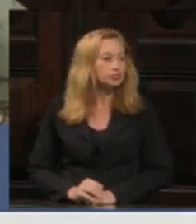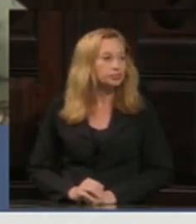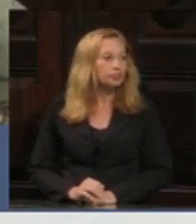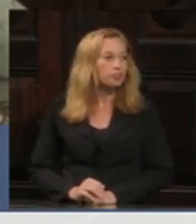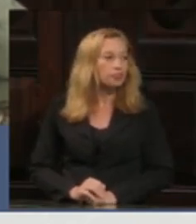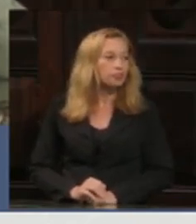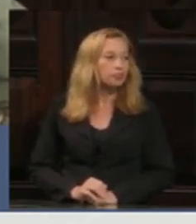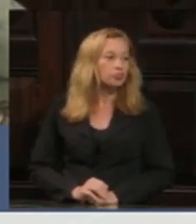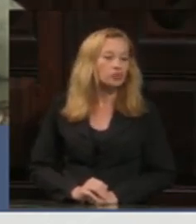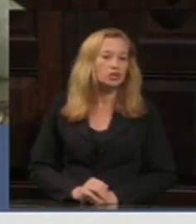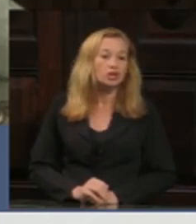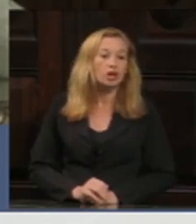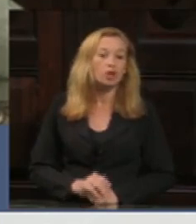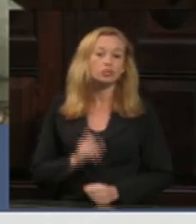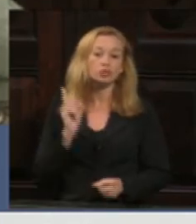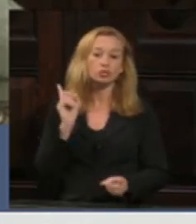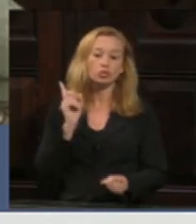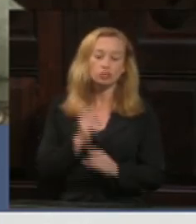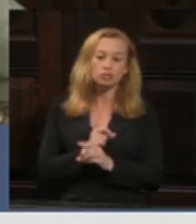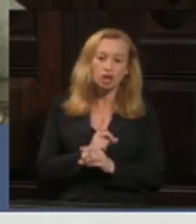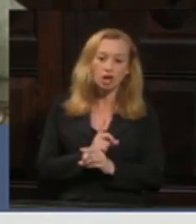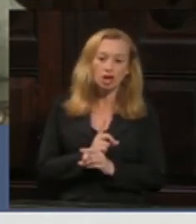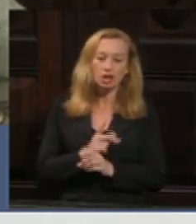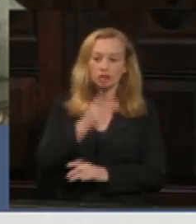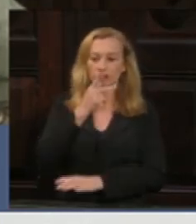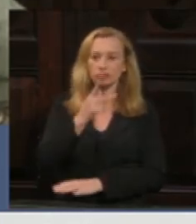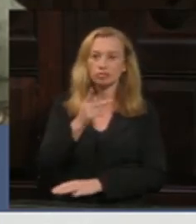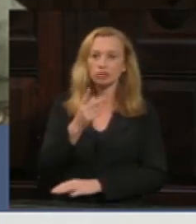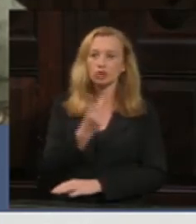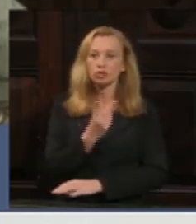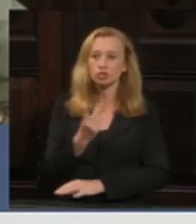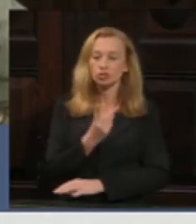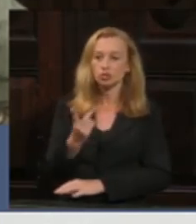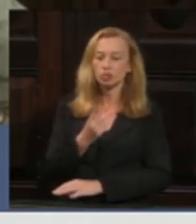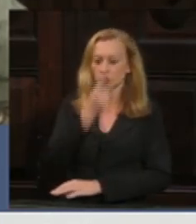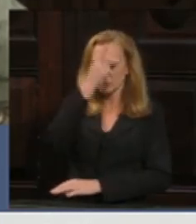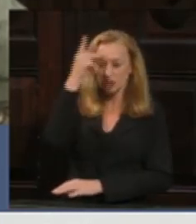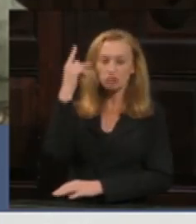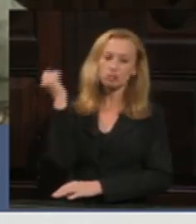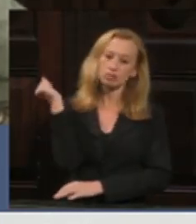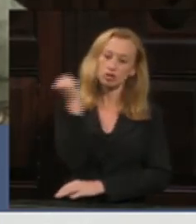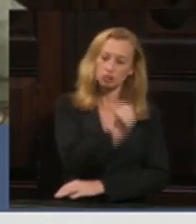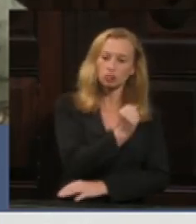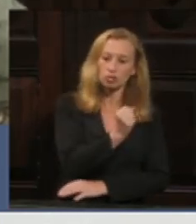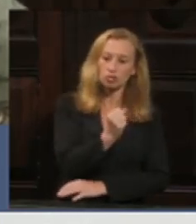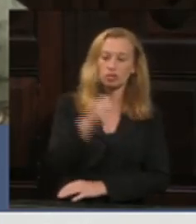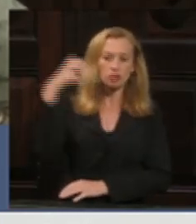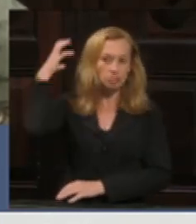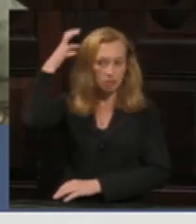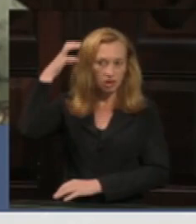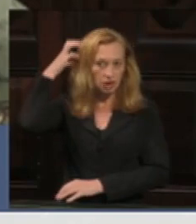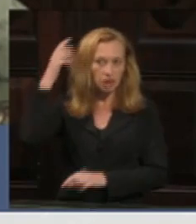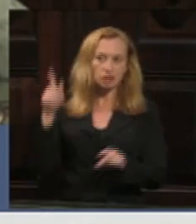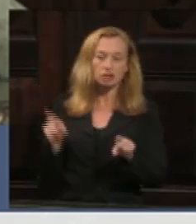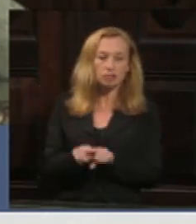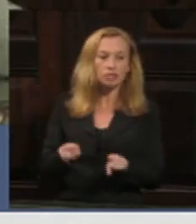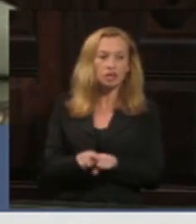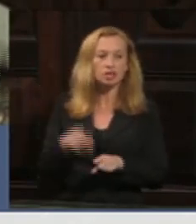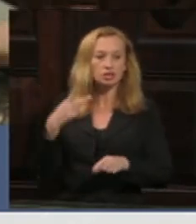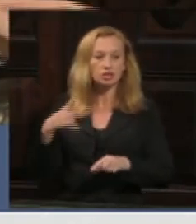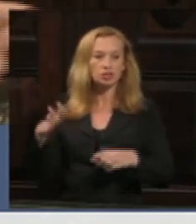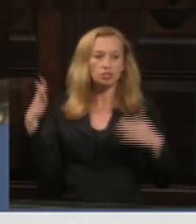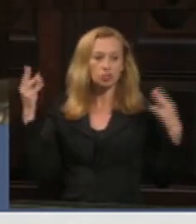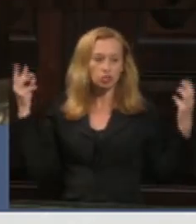os assassinos da vereadora Marielle e de seu motorista Anderson,